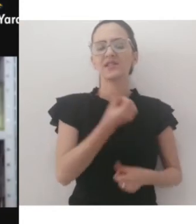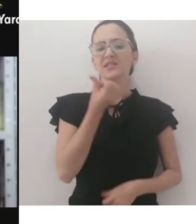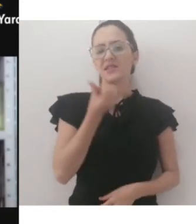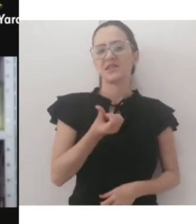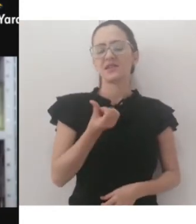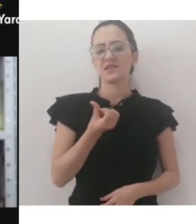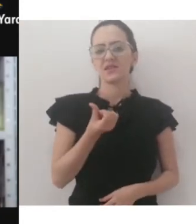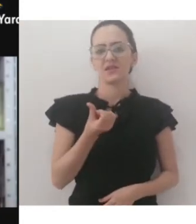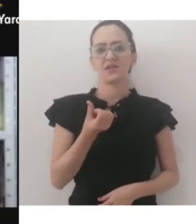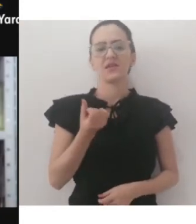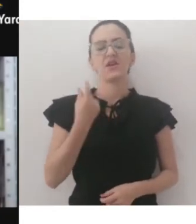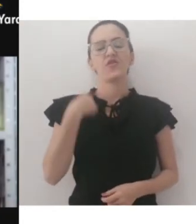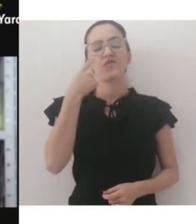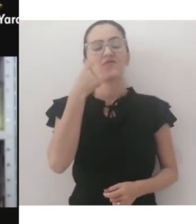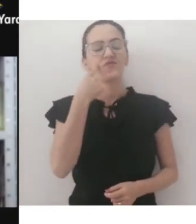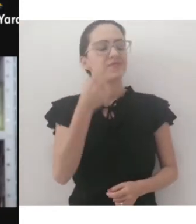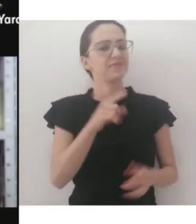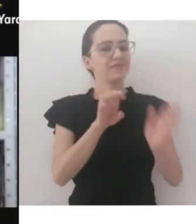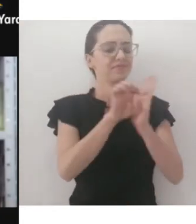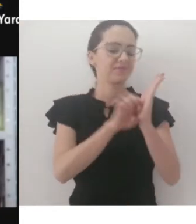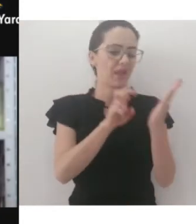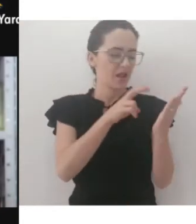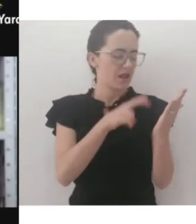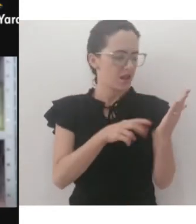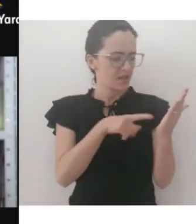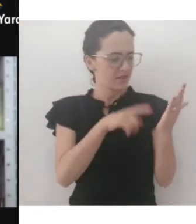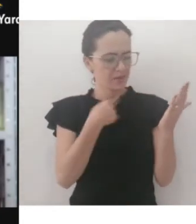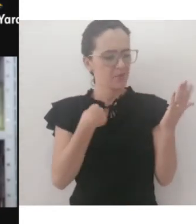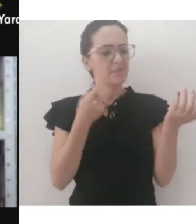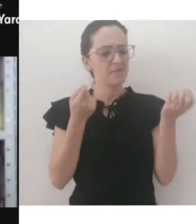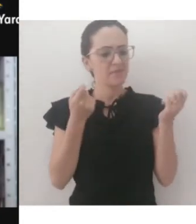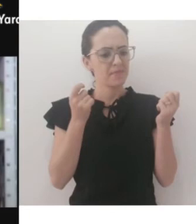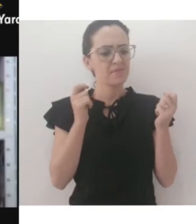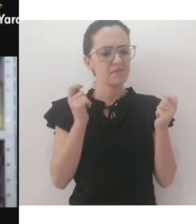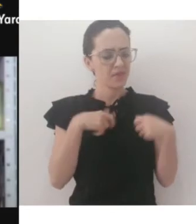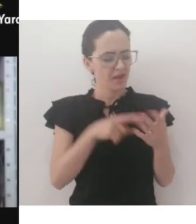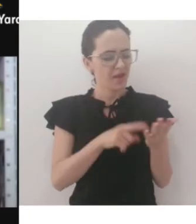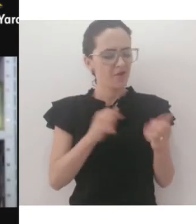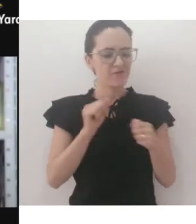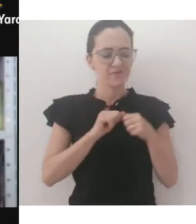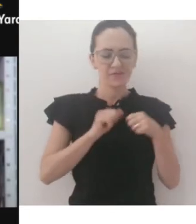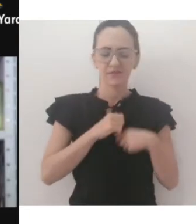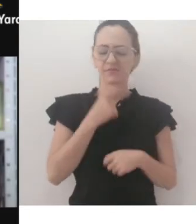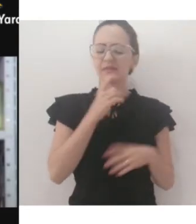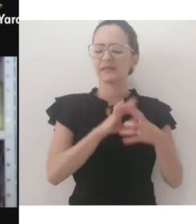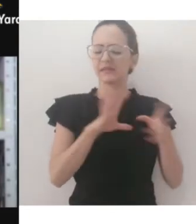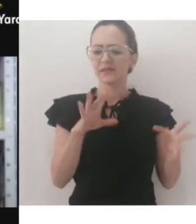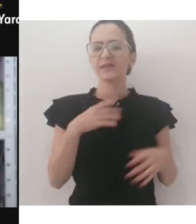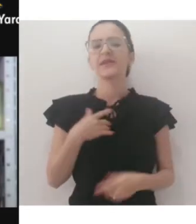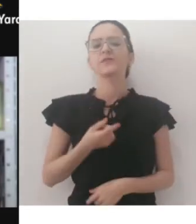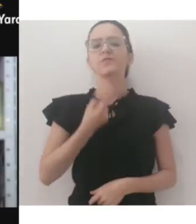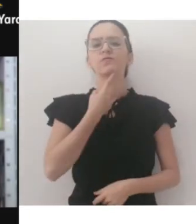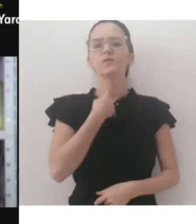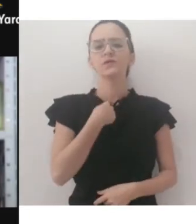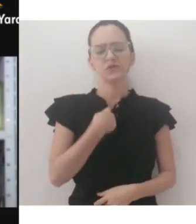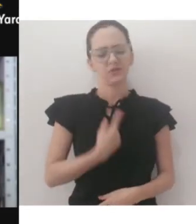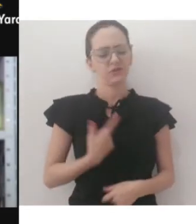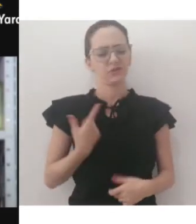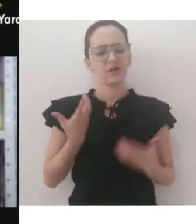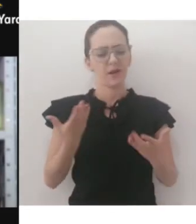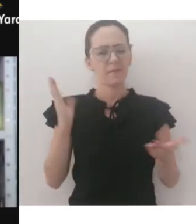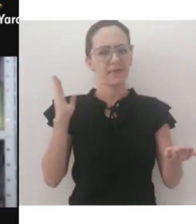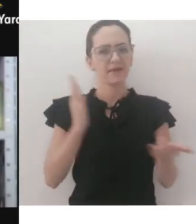eu preciso ler o edital. Eu fui lá para o edital. Posso fazer? Ainda cursando? Posso, pronto. Eu desejo, eu quero passar.